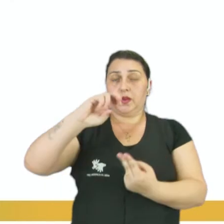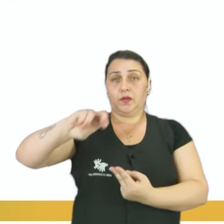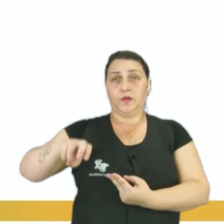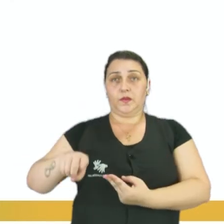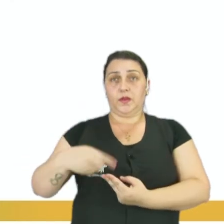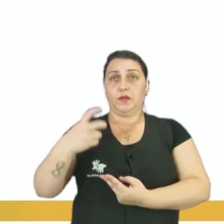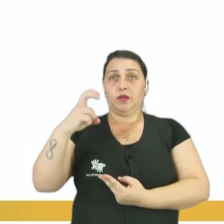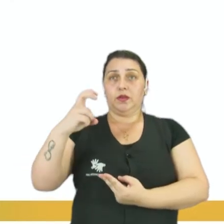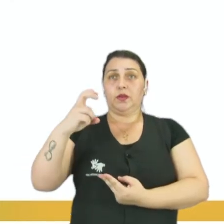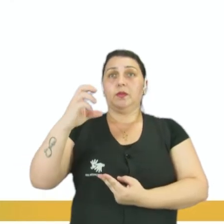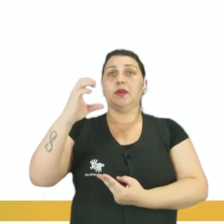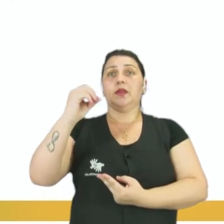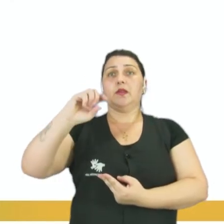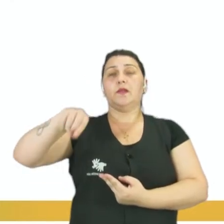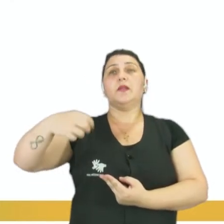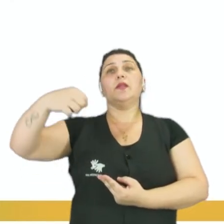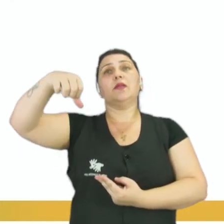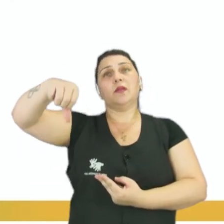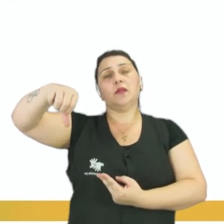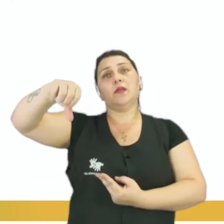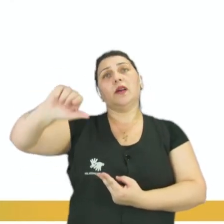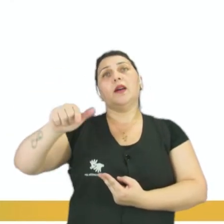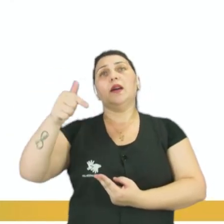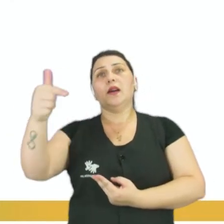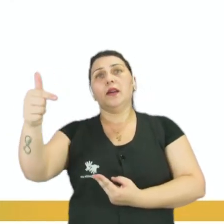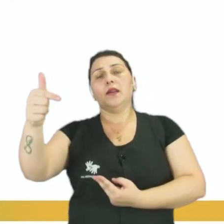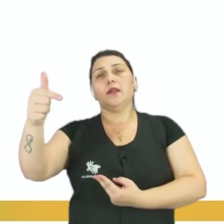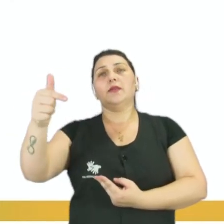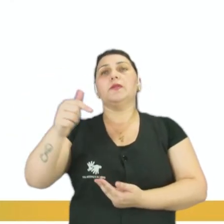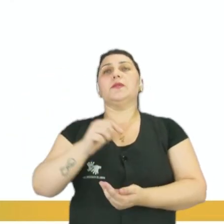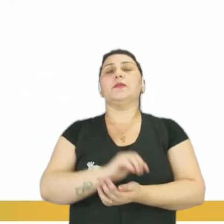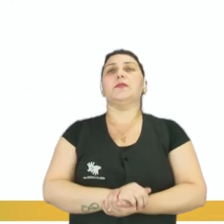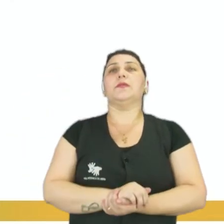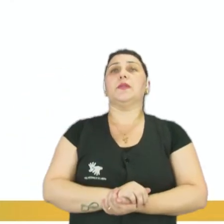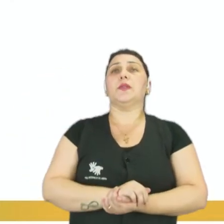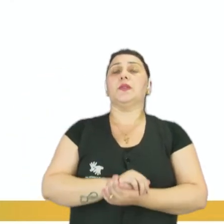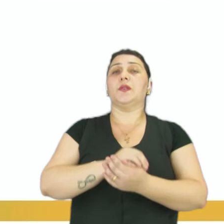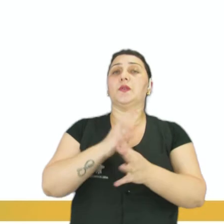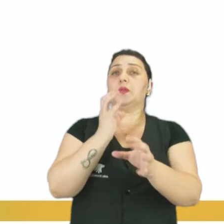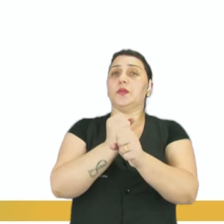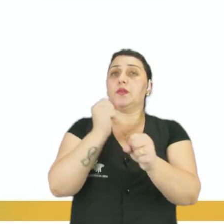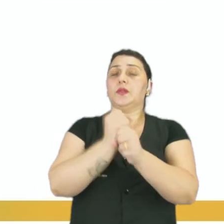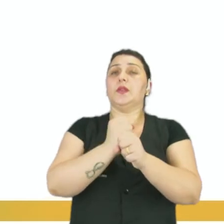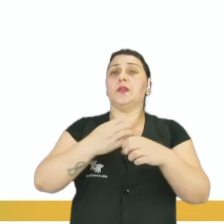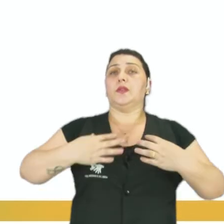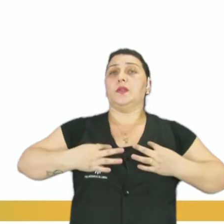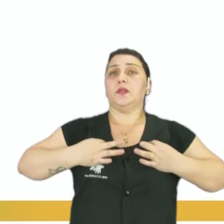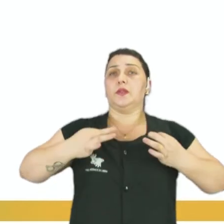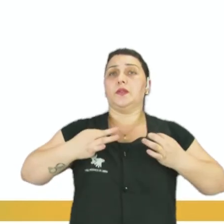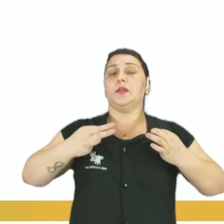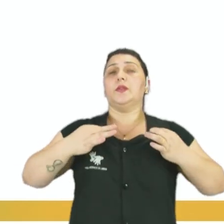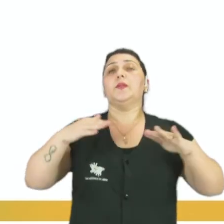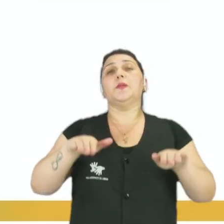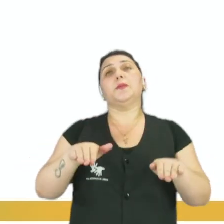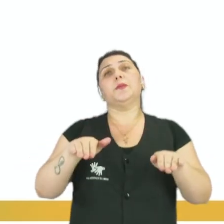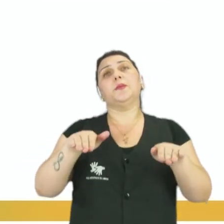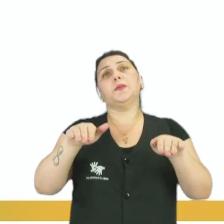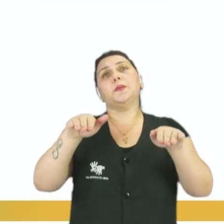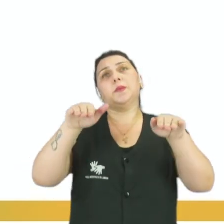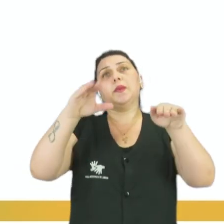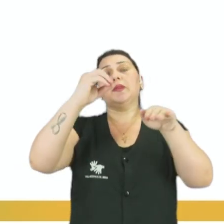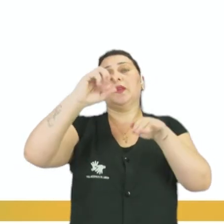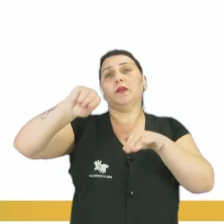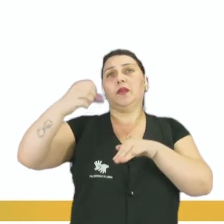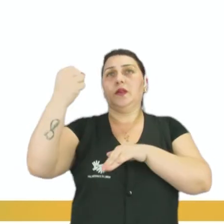para 0,9 assim como a outra grande grandeza que é o total de tecido ela está crescente